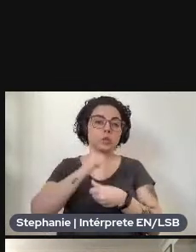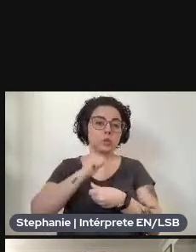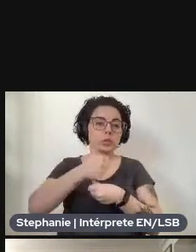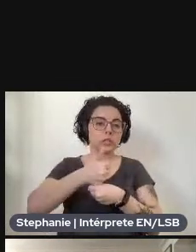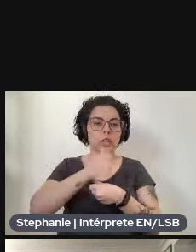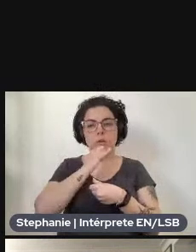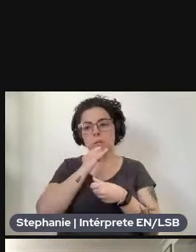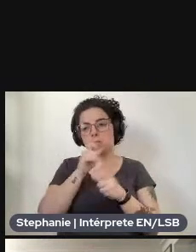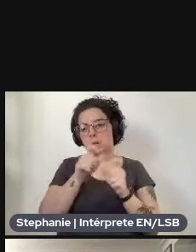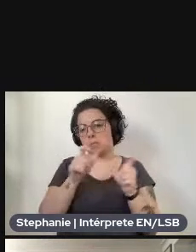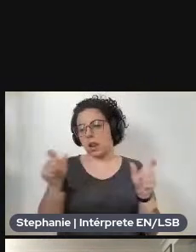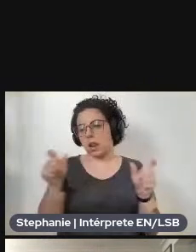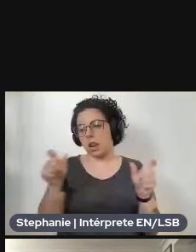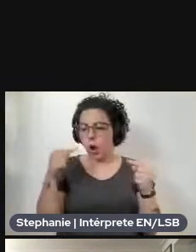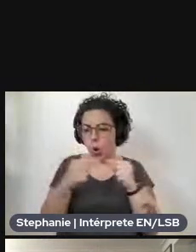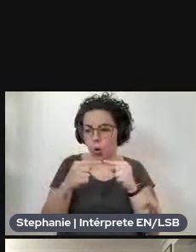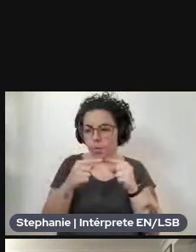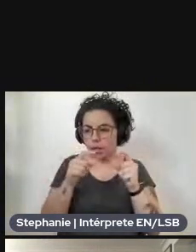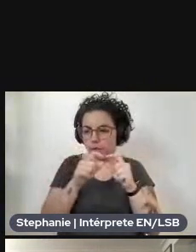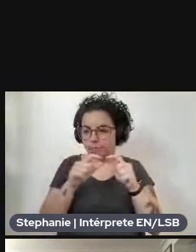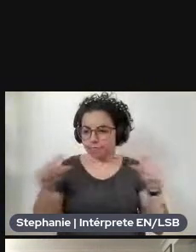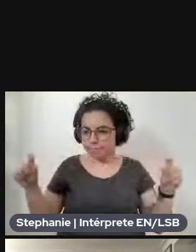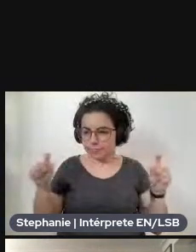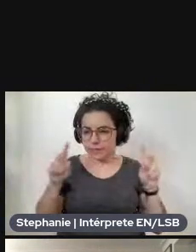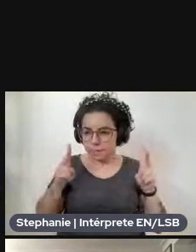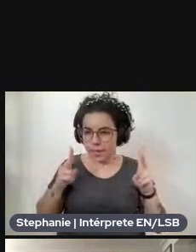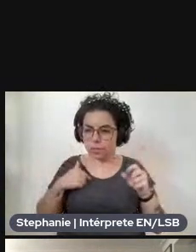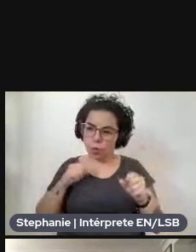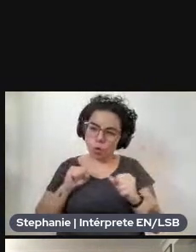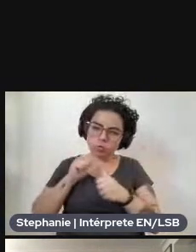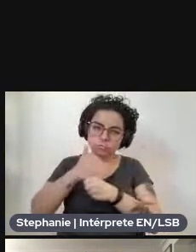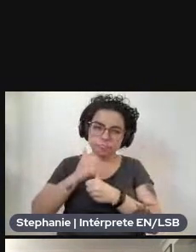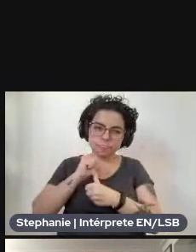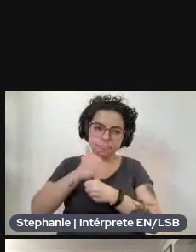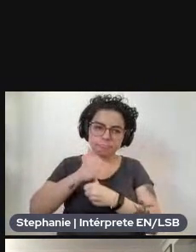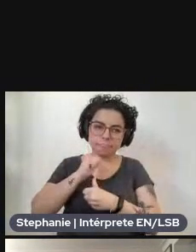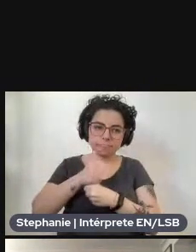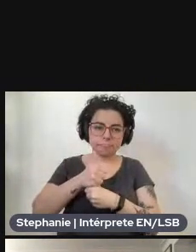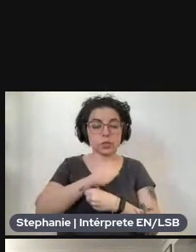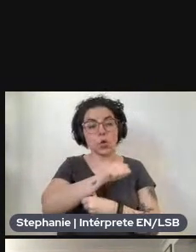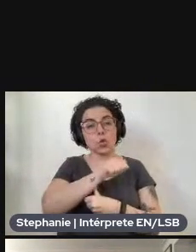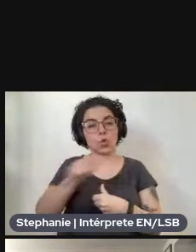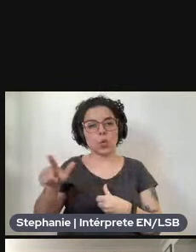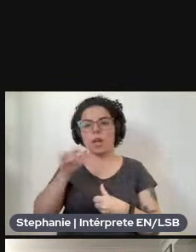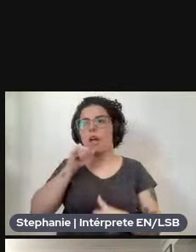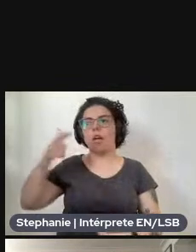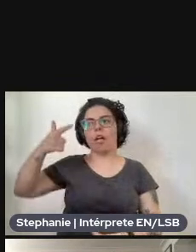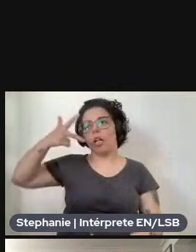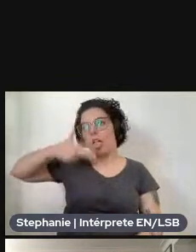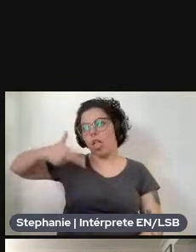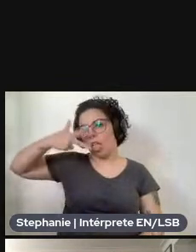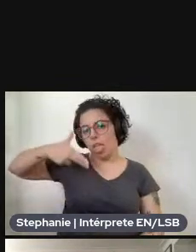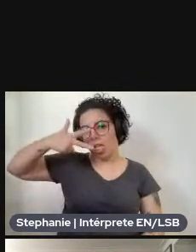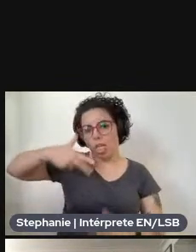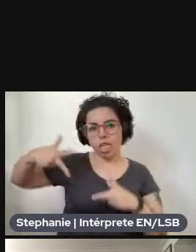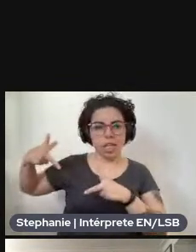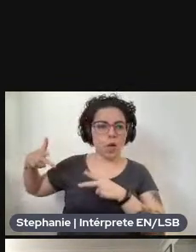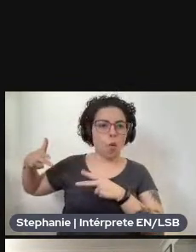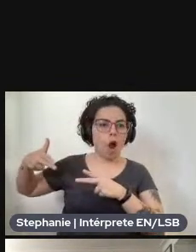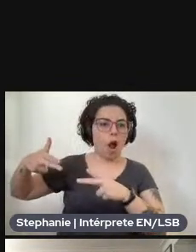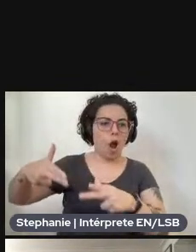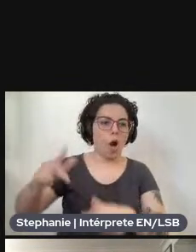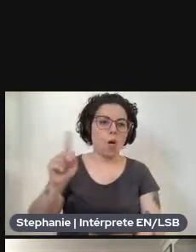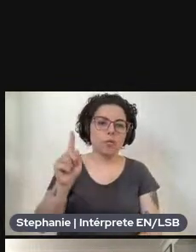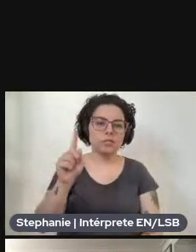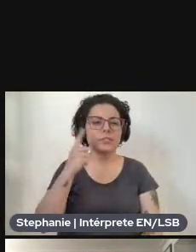coesão gramatical, contra, digamos assim, a repetição. Ou seja, favorecer determinados tipos